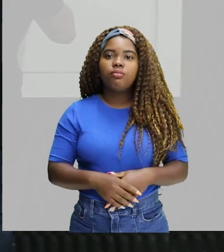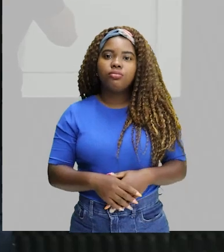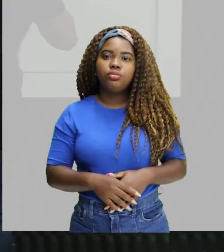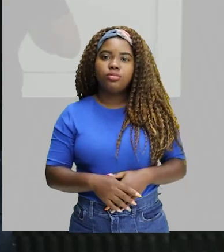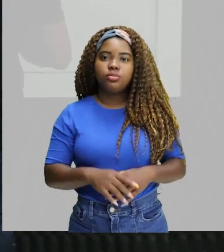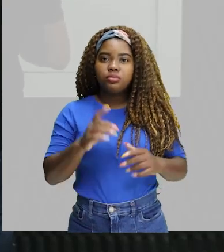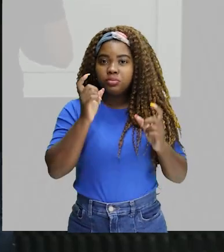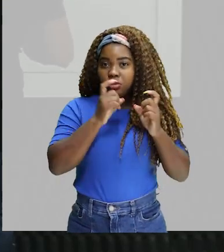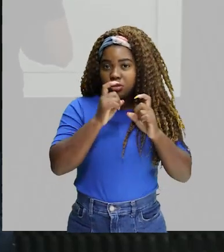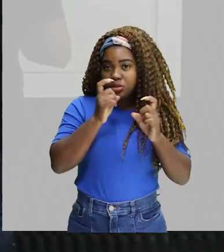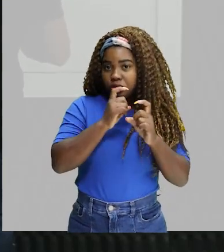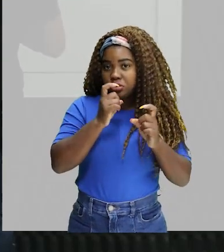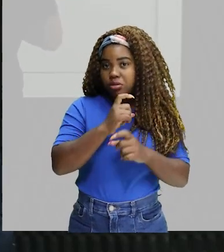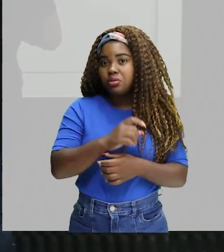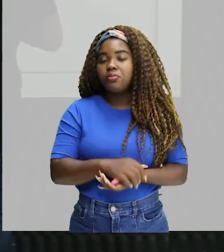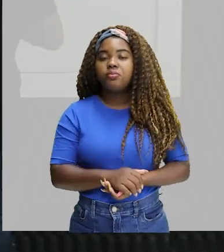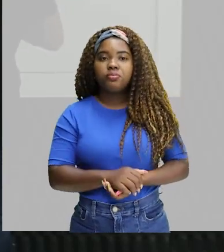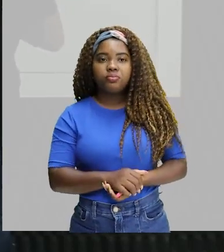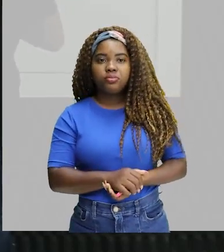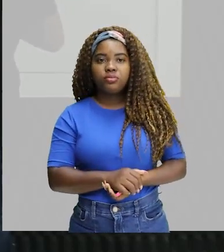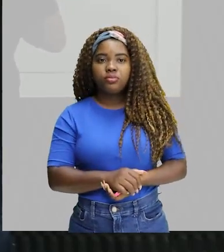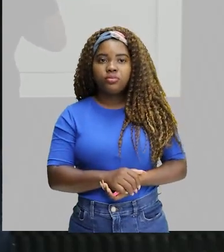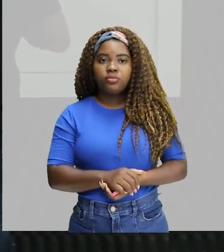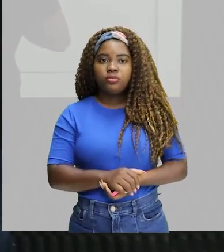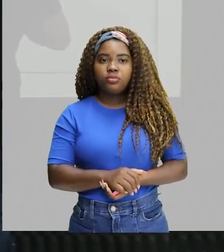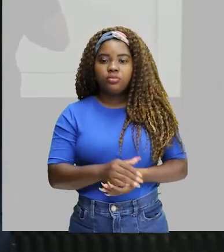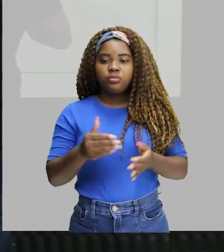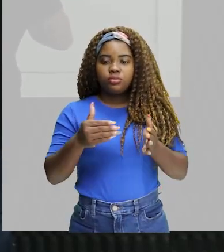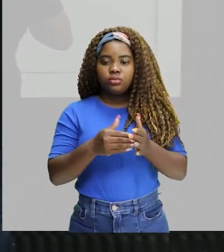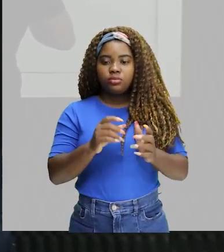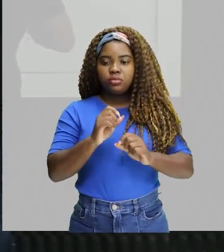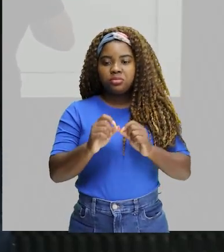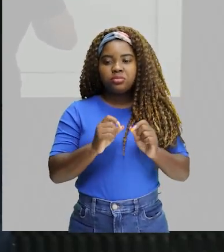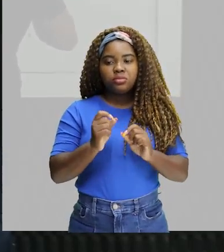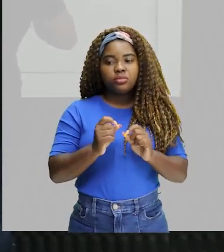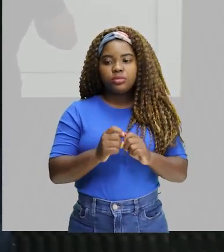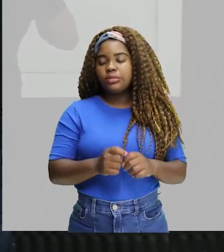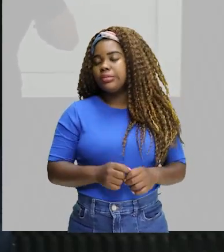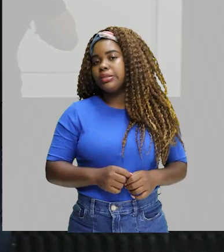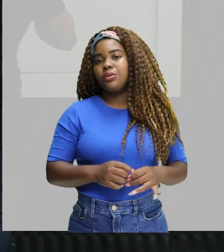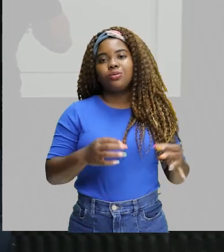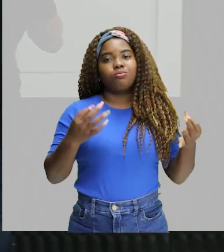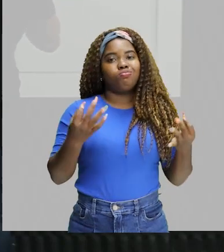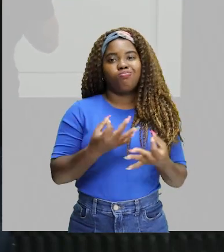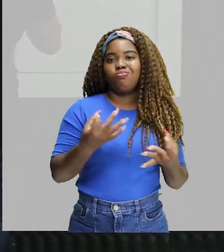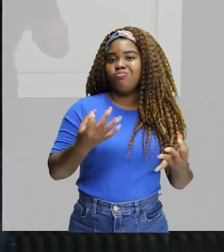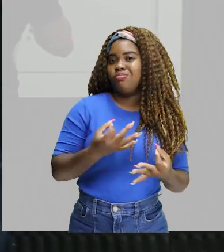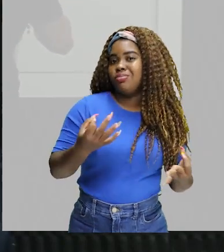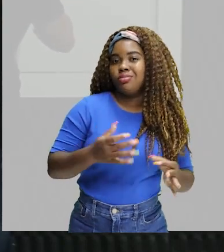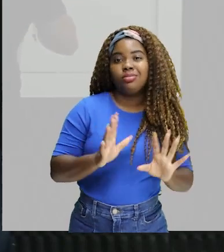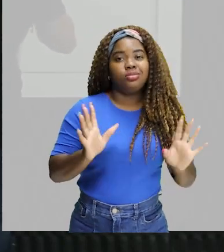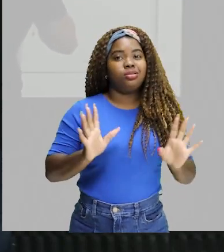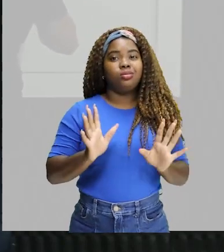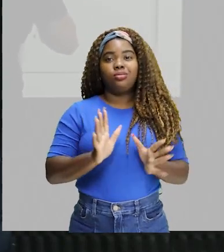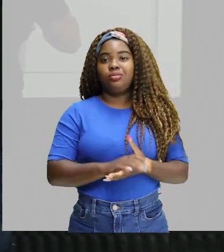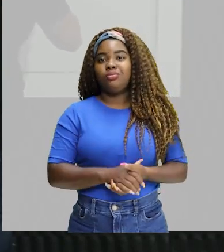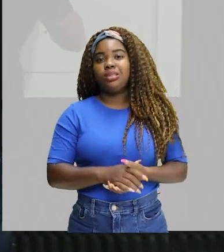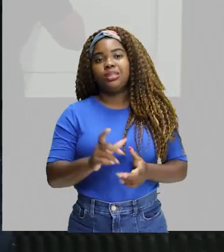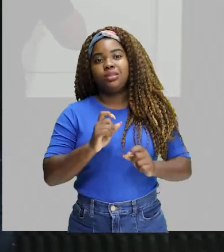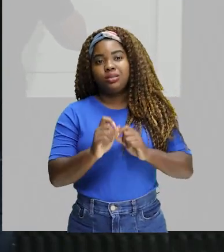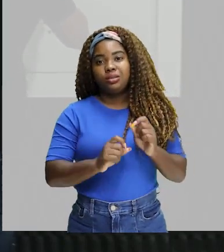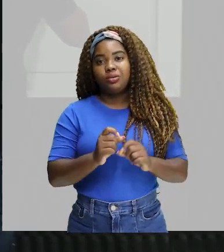é a verdade, certo? E aqui está aquilo que é imperfeito, porque aqui estão as